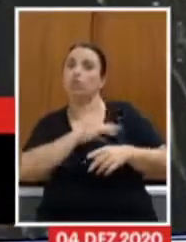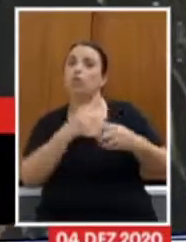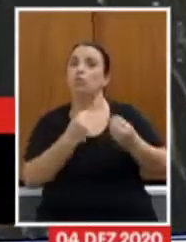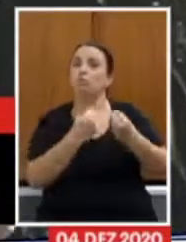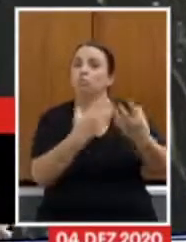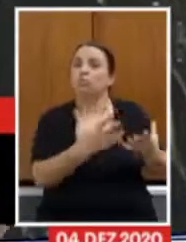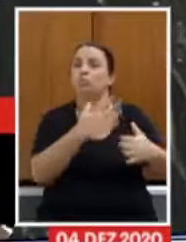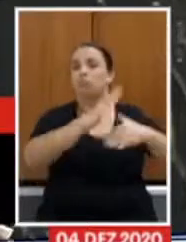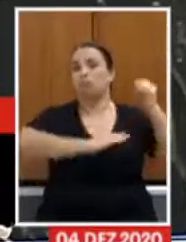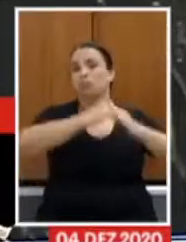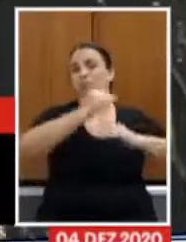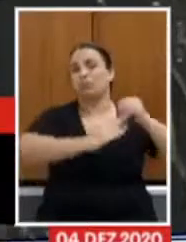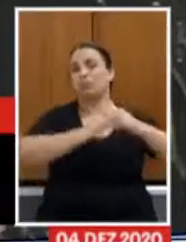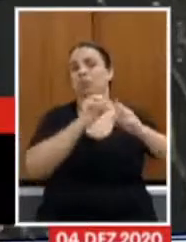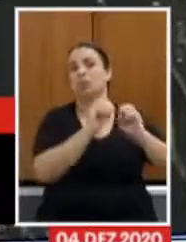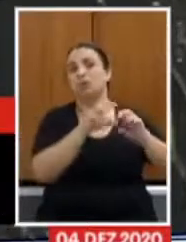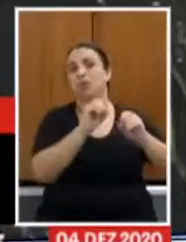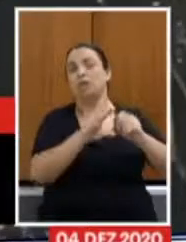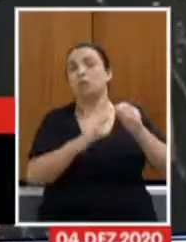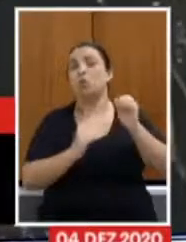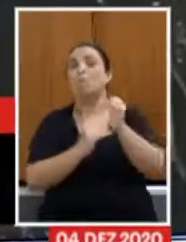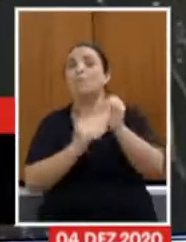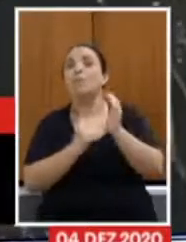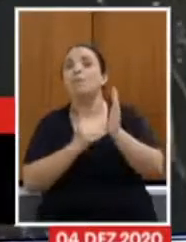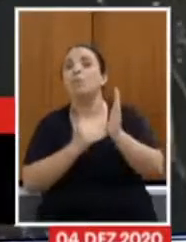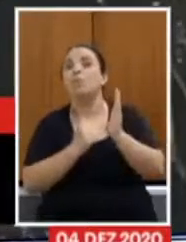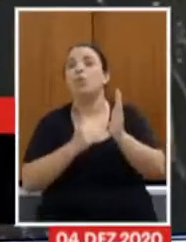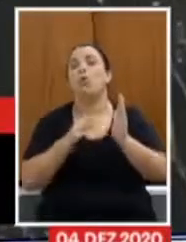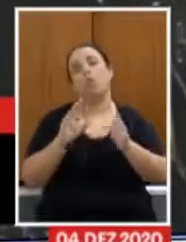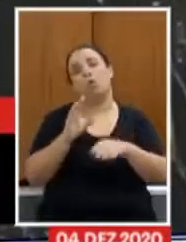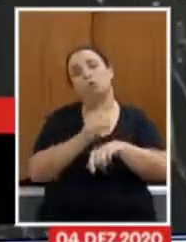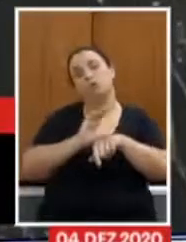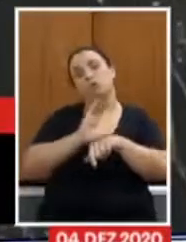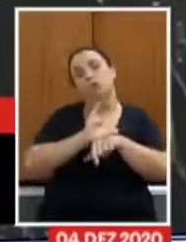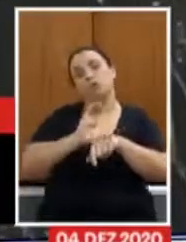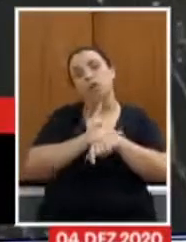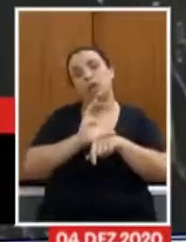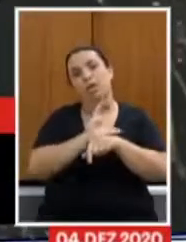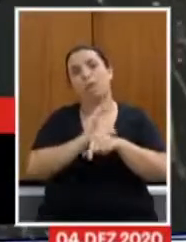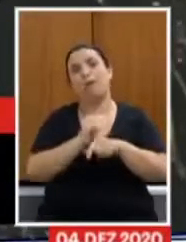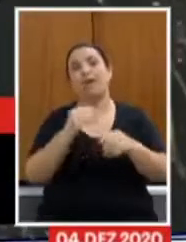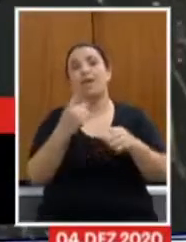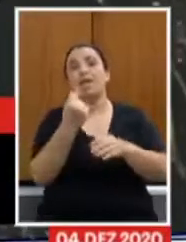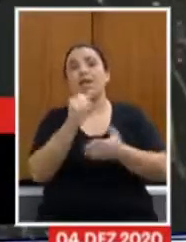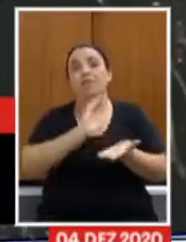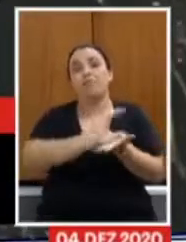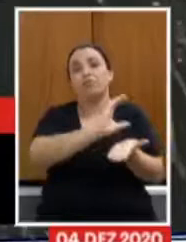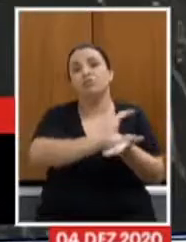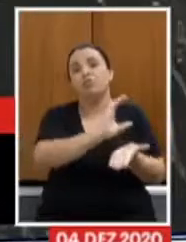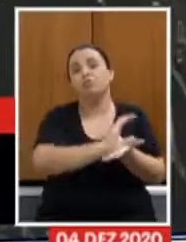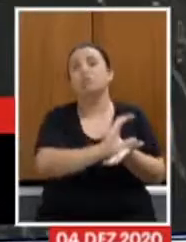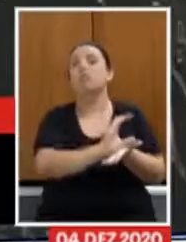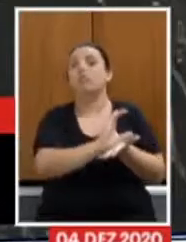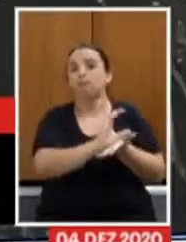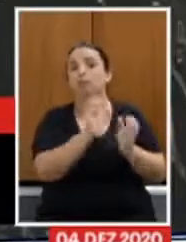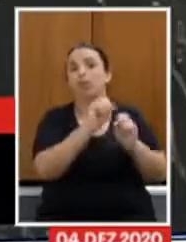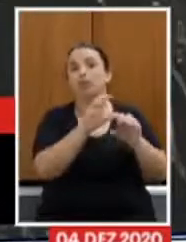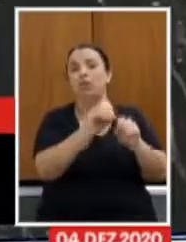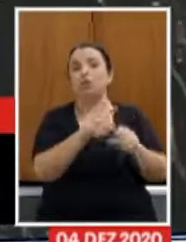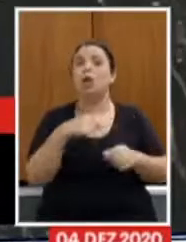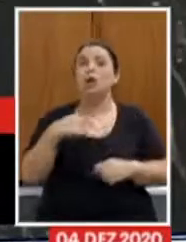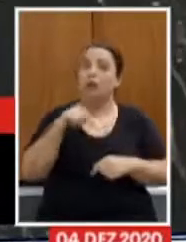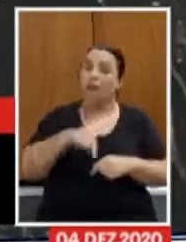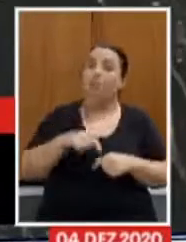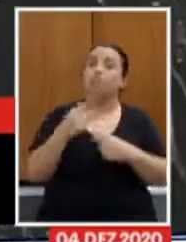profissionais dentro do mínimo constitucional vinculado para investimento em educação. São essas as considerações, esse é o nosso pedido, para que